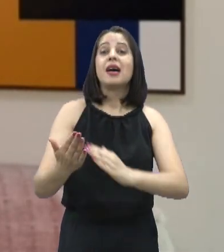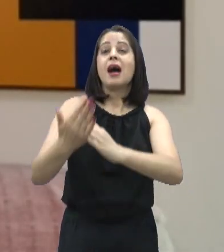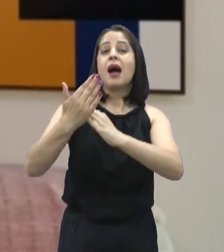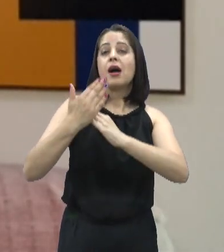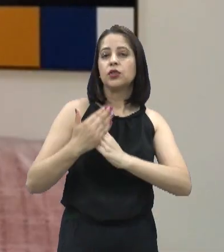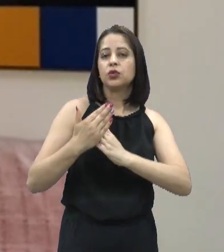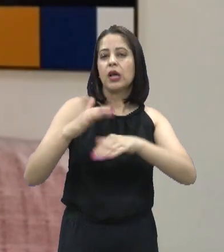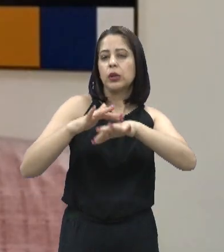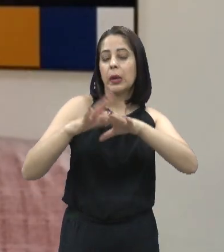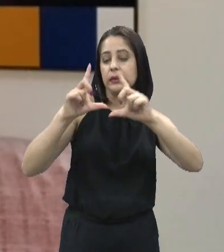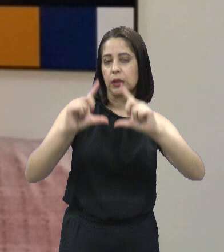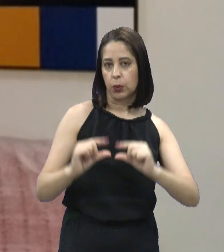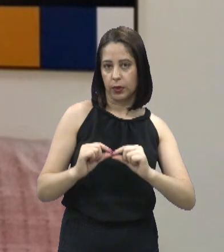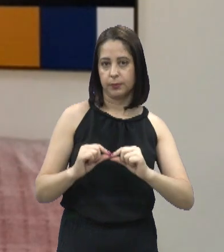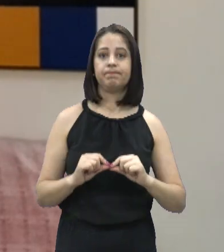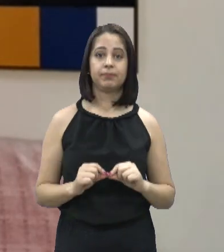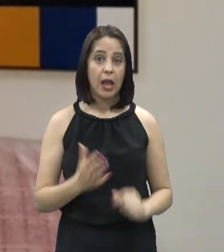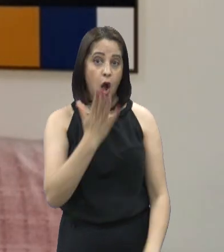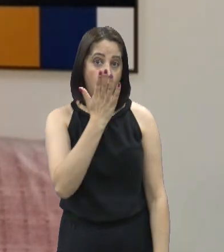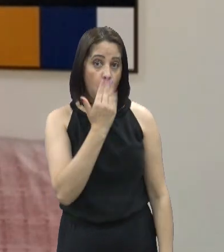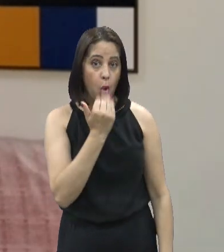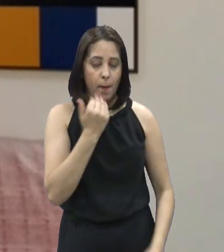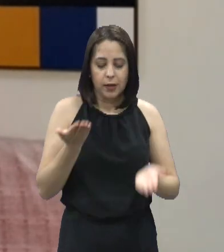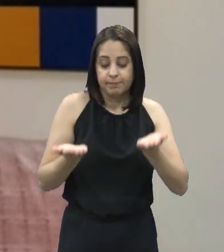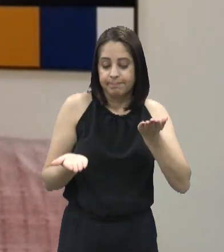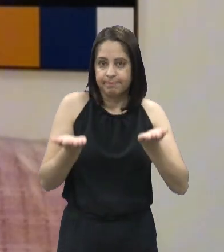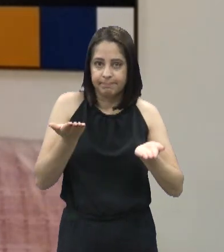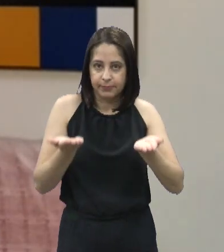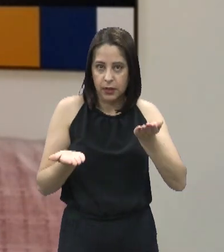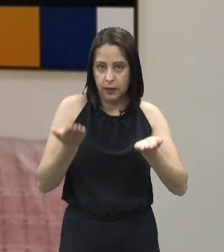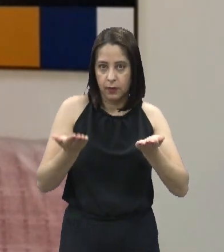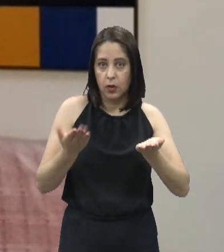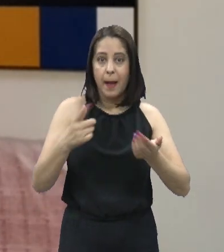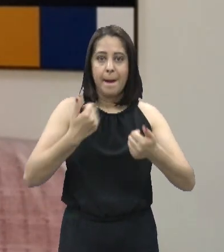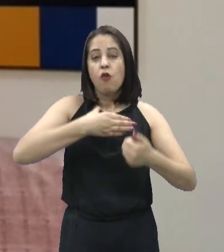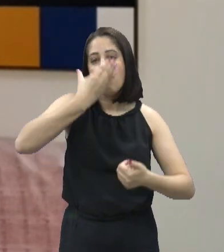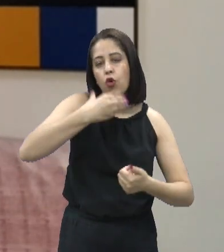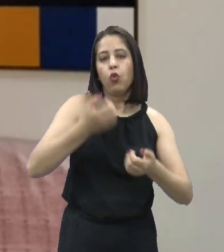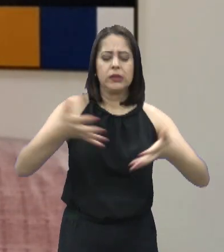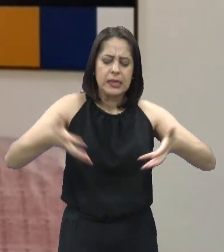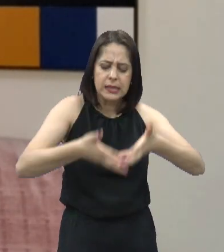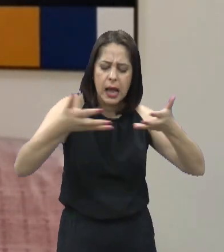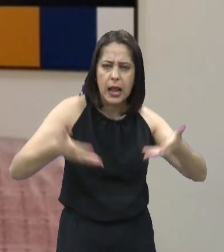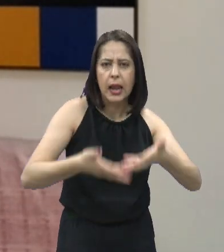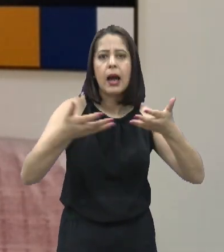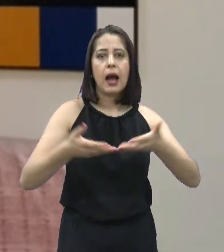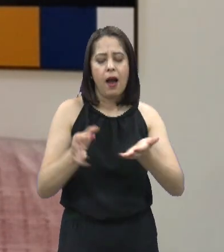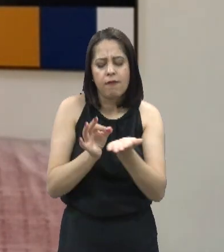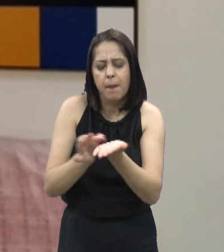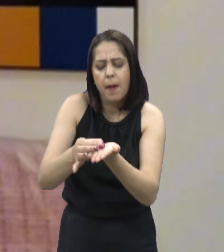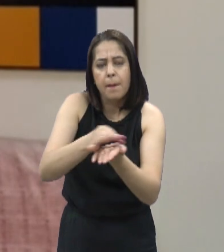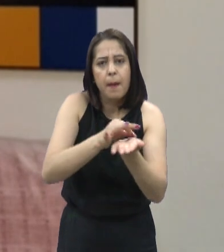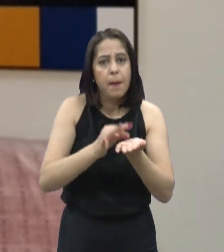dessa doença. Manter uma alimentação equilibrada, rica em frutas, verduras, grãos